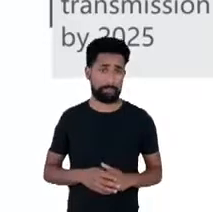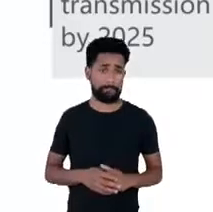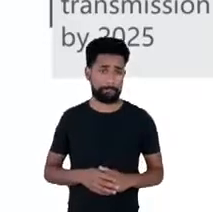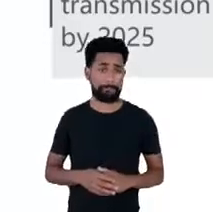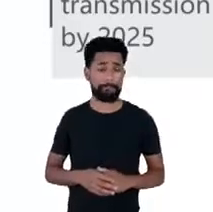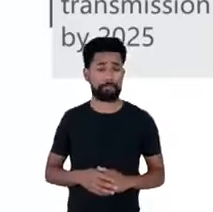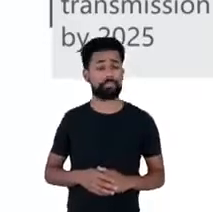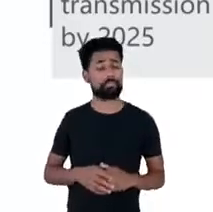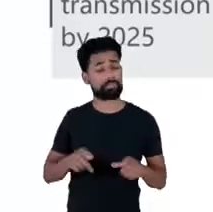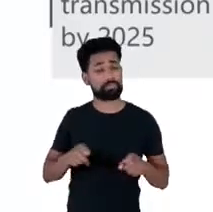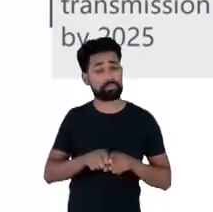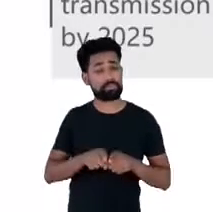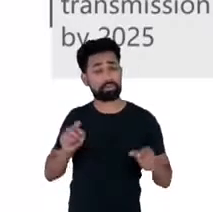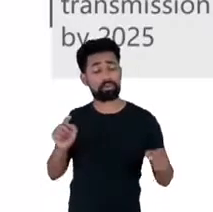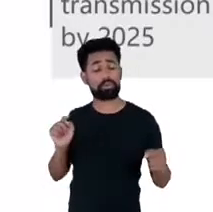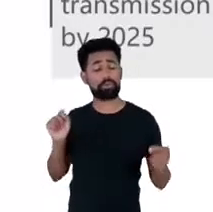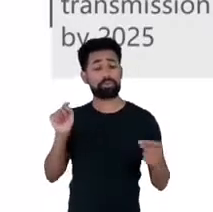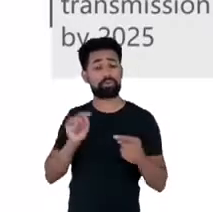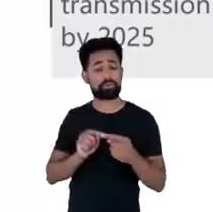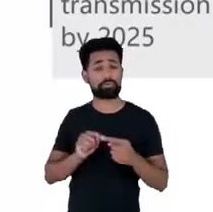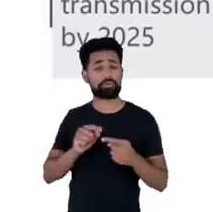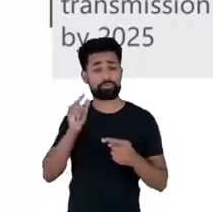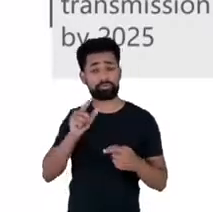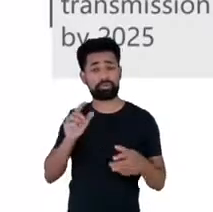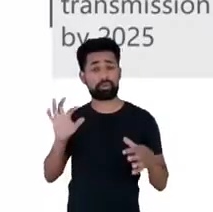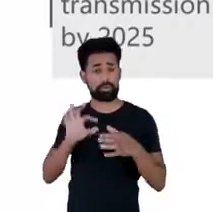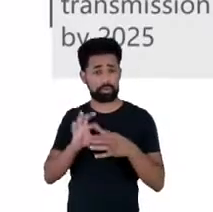especialmente para conectar a parte sudeste.